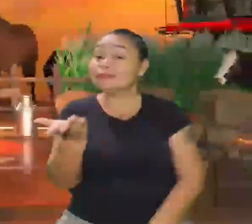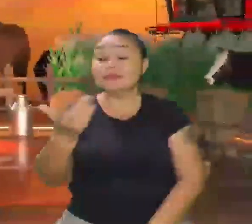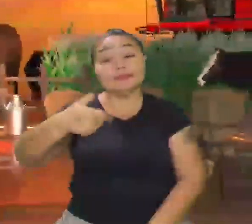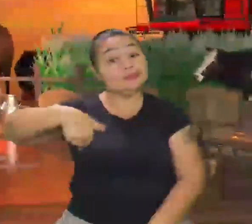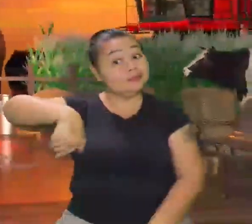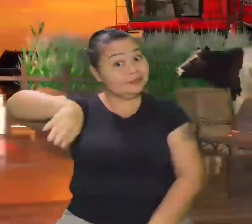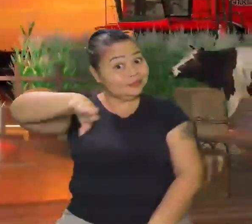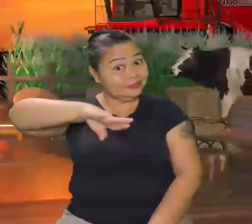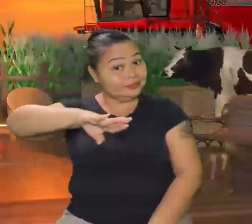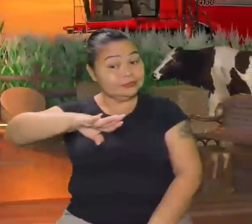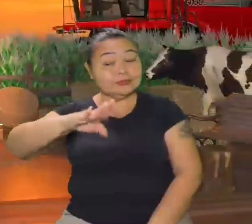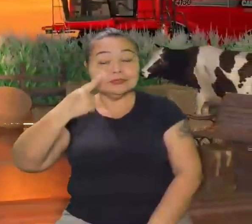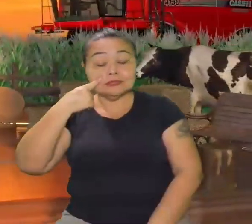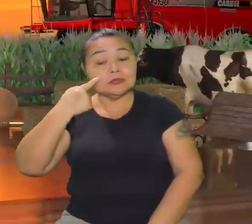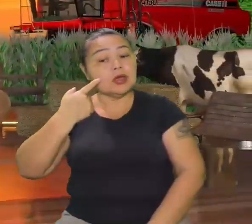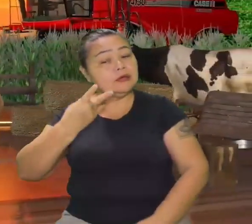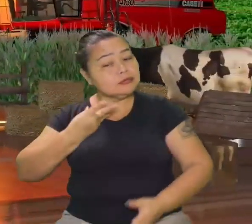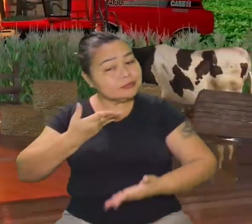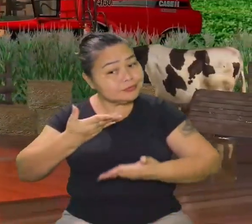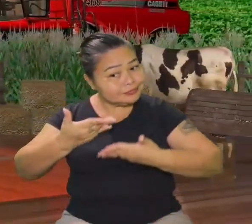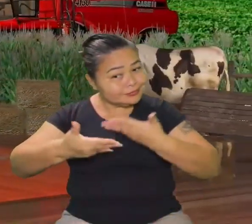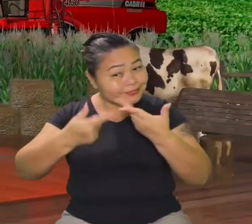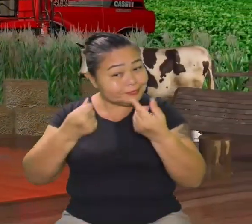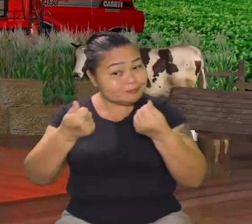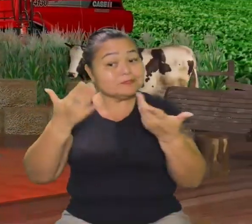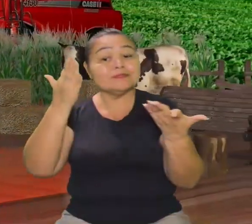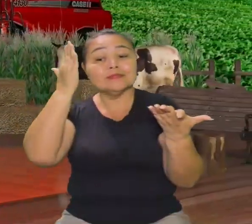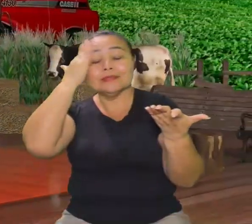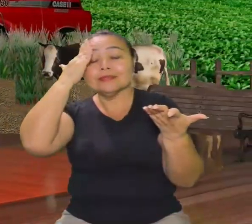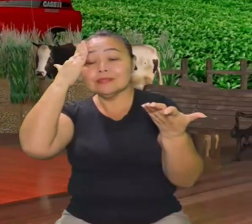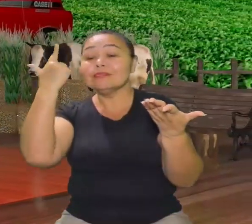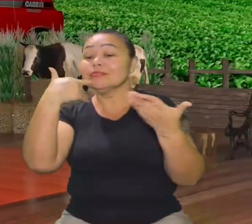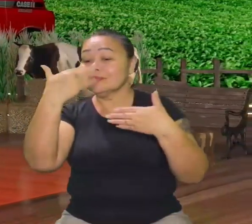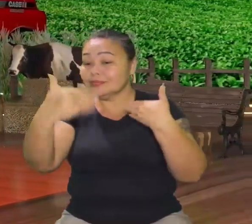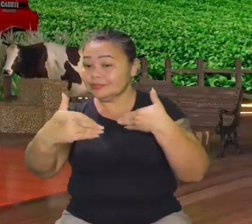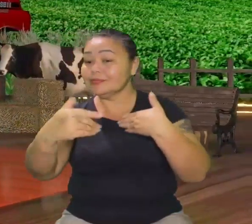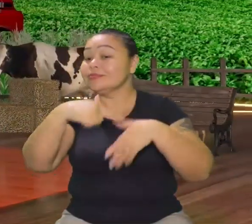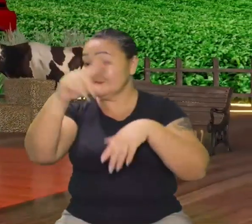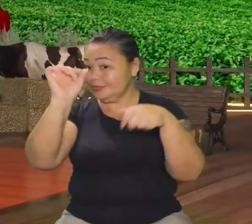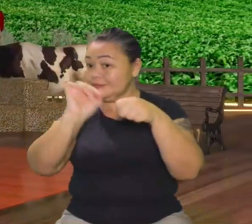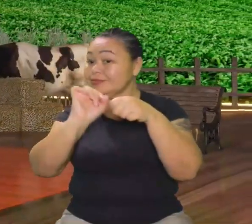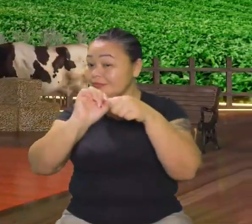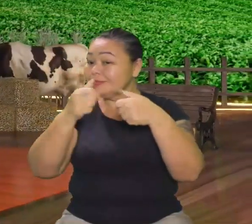vocês aí estejam afiados para a avaliação que vocês vão estar executando daqui a